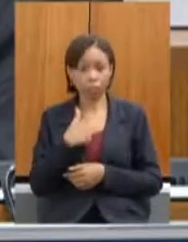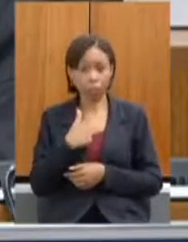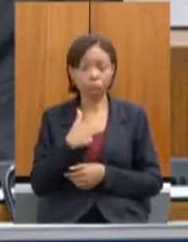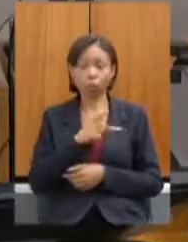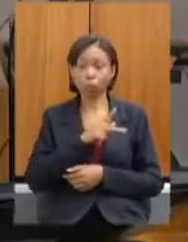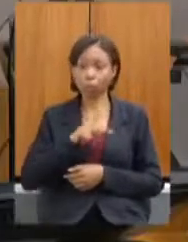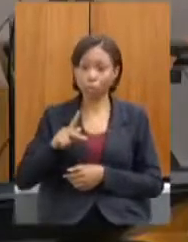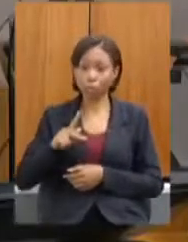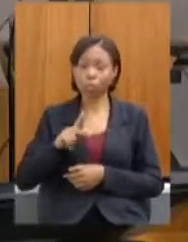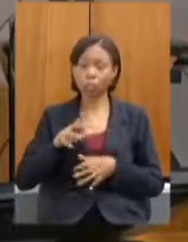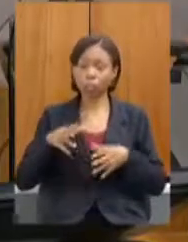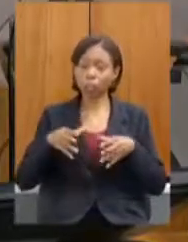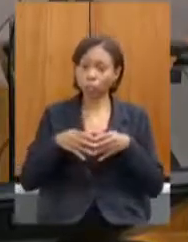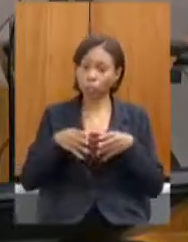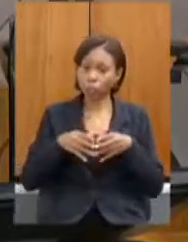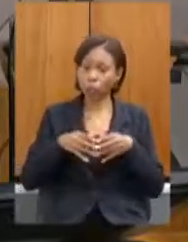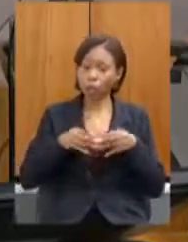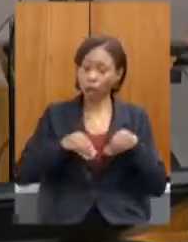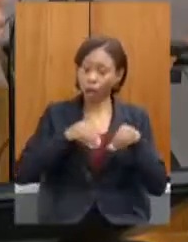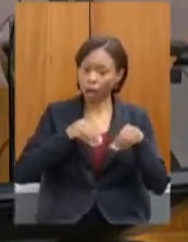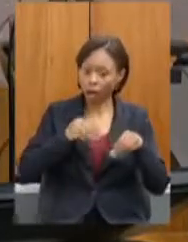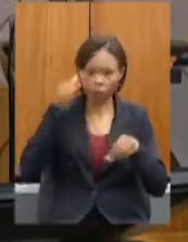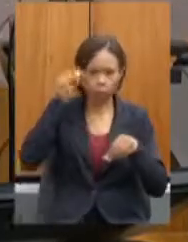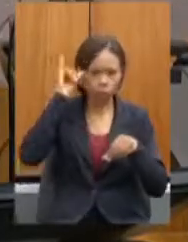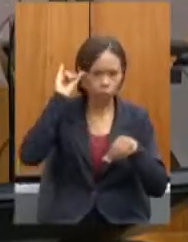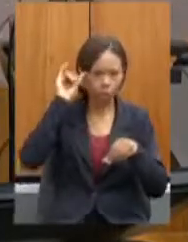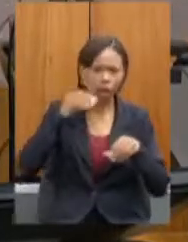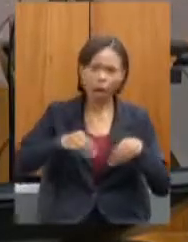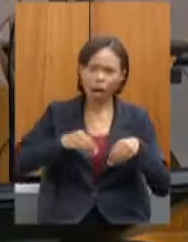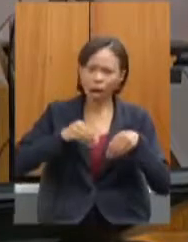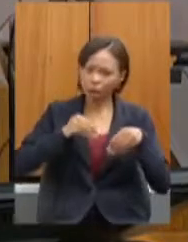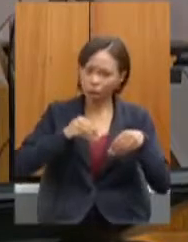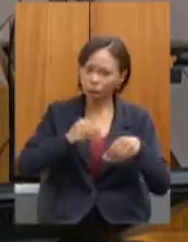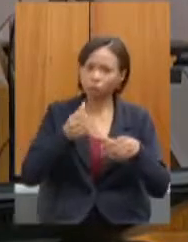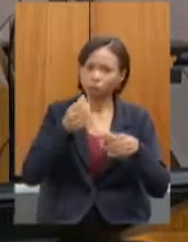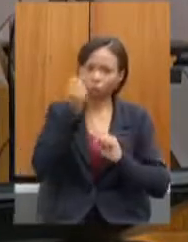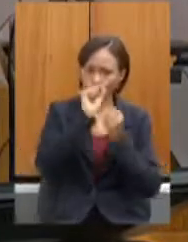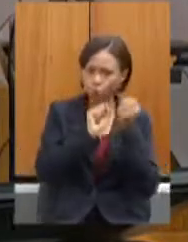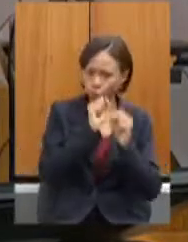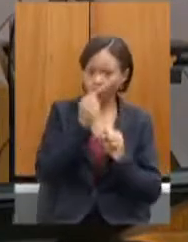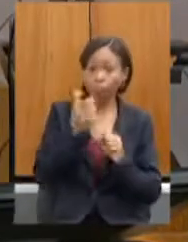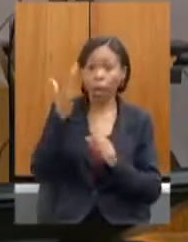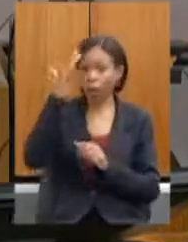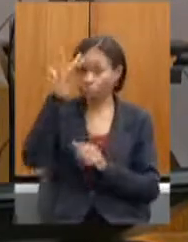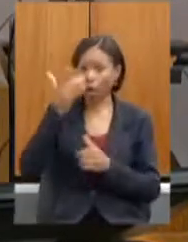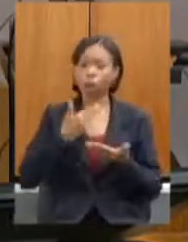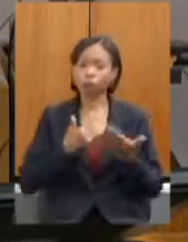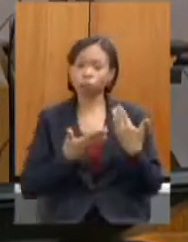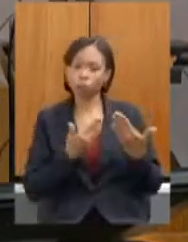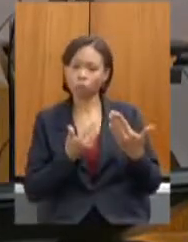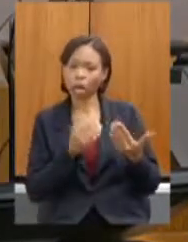Comissão de Agropecuária e agroindústria tem o condensado nós vamos tratar e sistema amanhã com a secretária Ana e me coloco à disposição de vossa